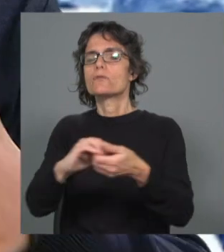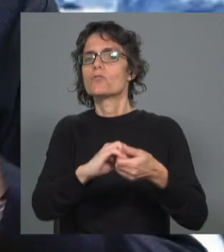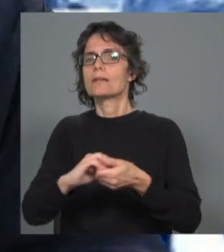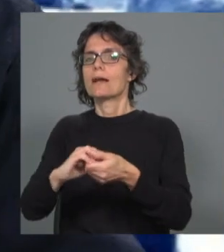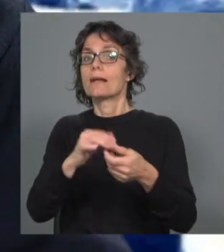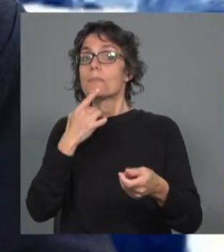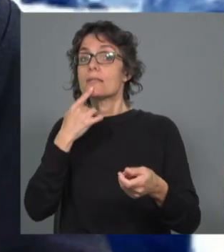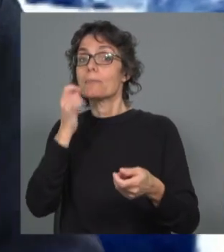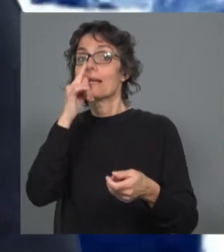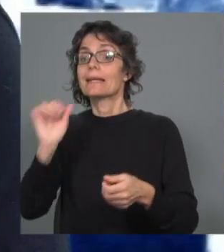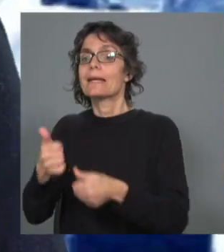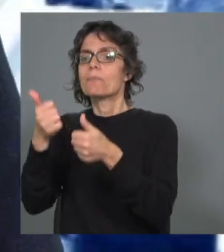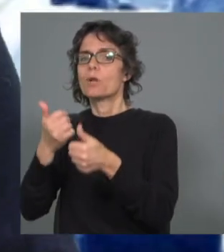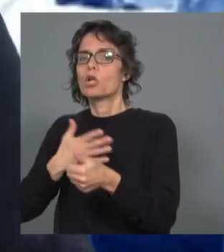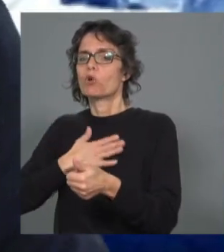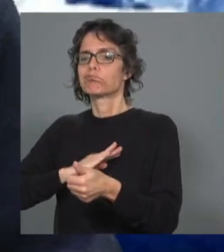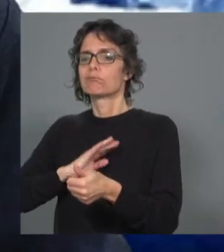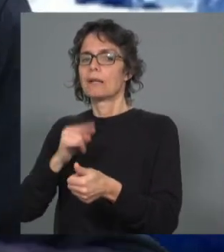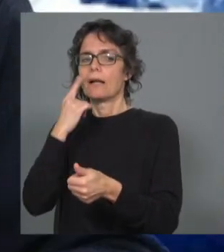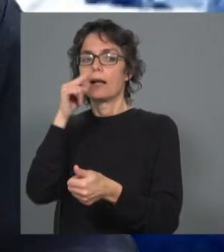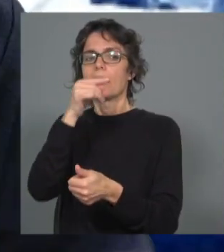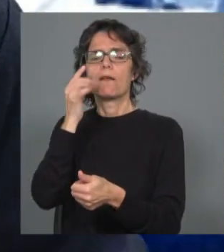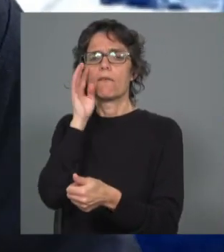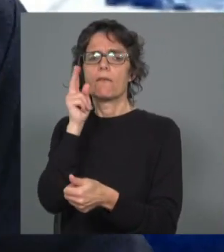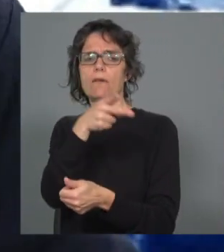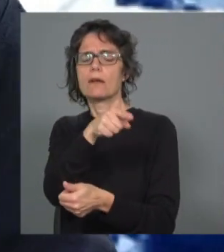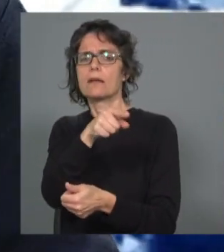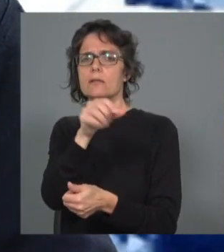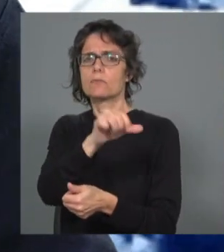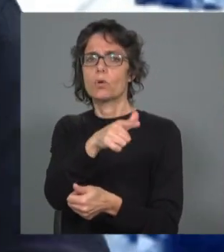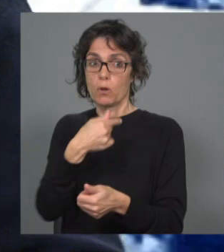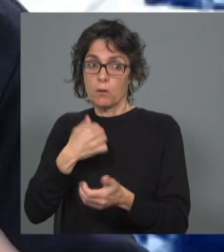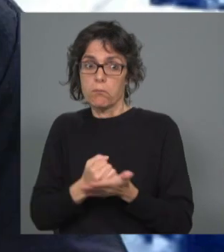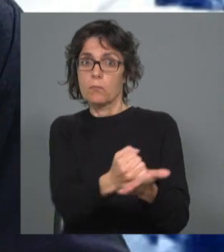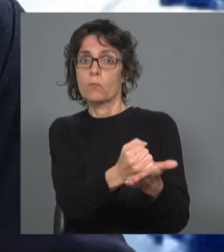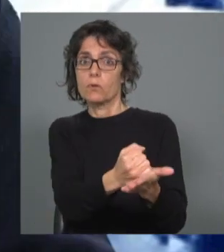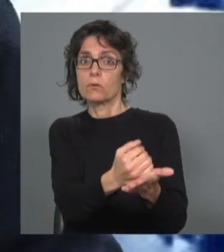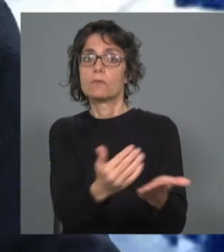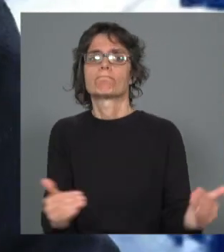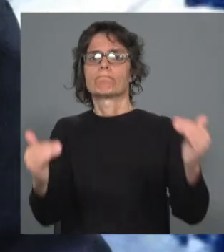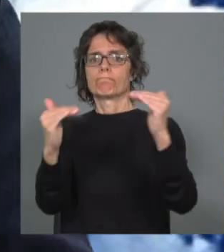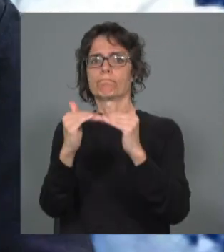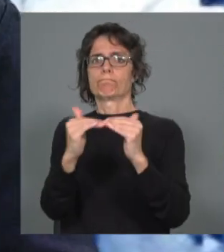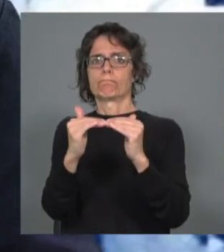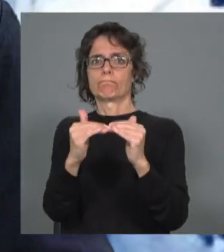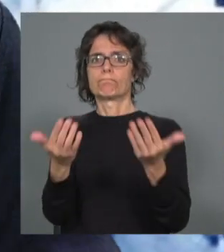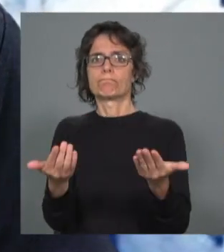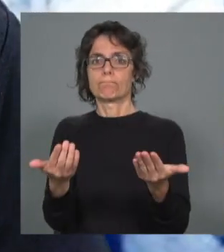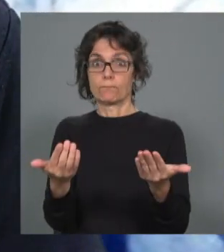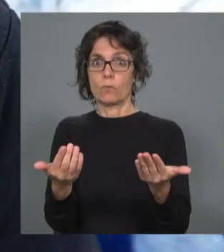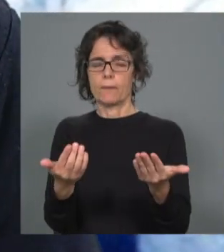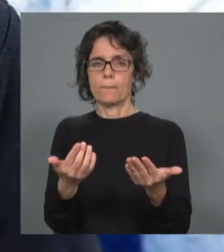se preocupem também com aqueles que têm menos condições, que são, digamos, os do mundo operário, os mais